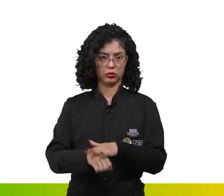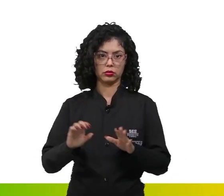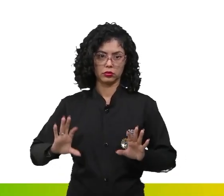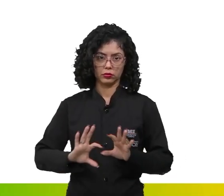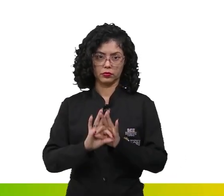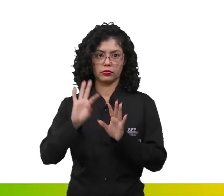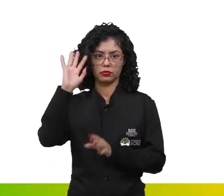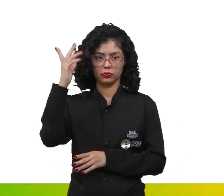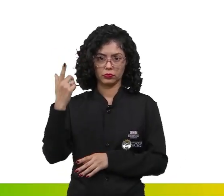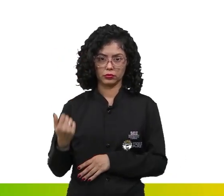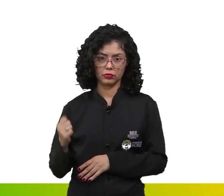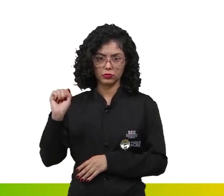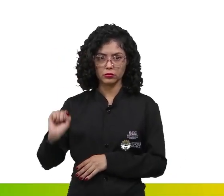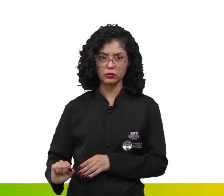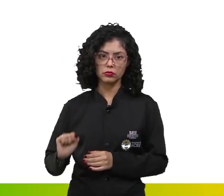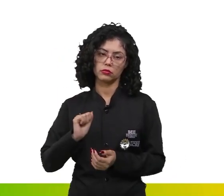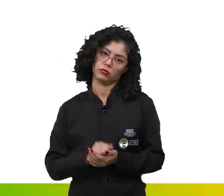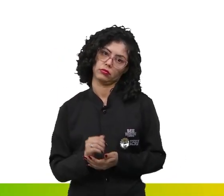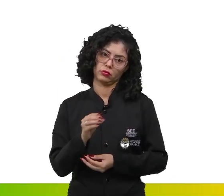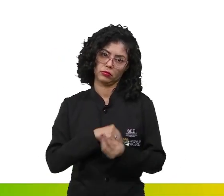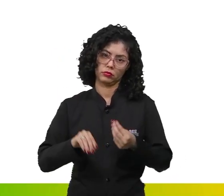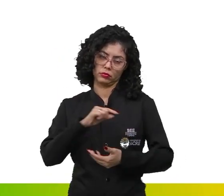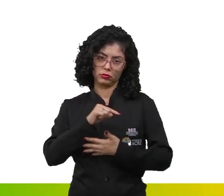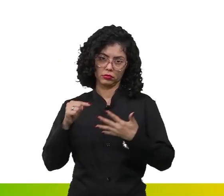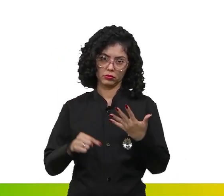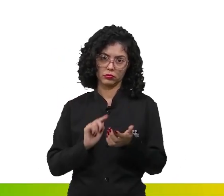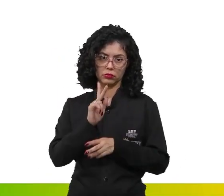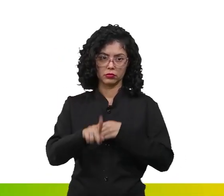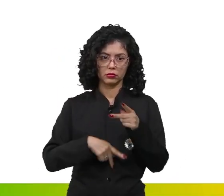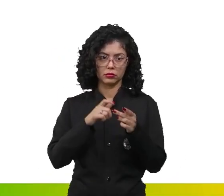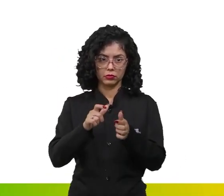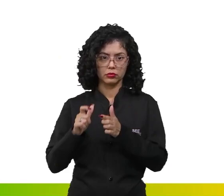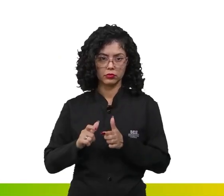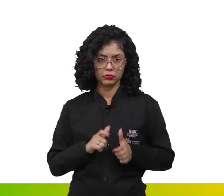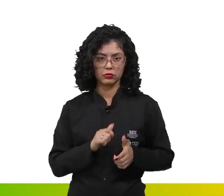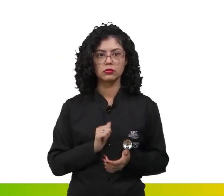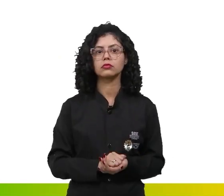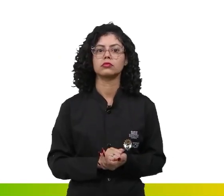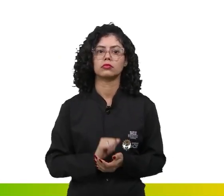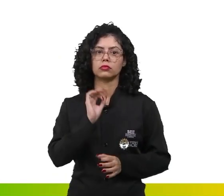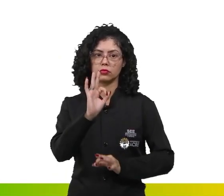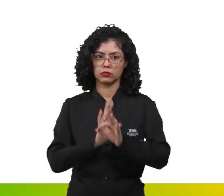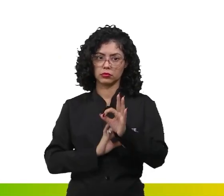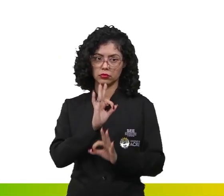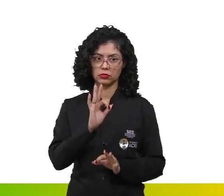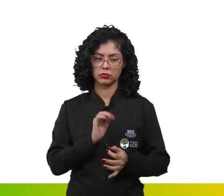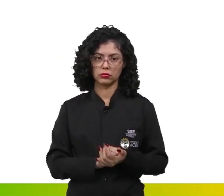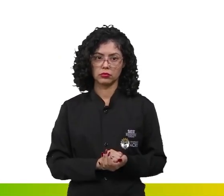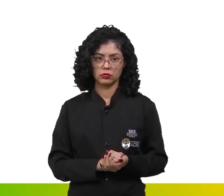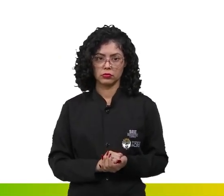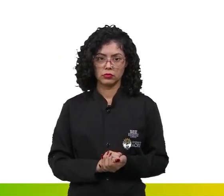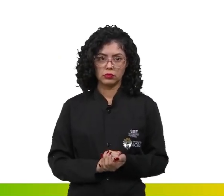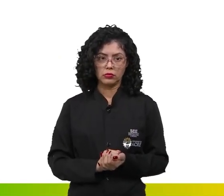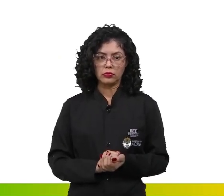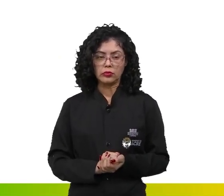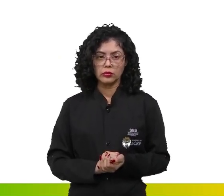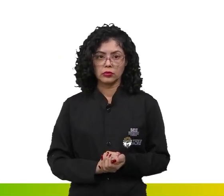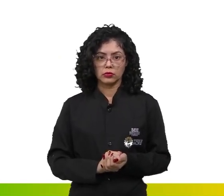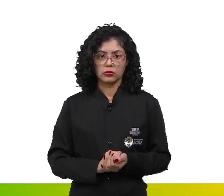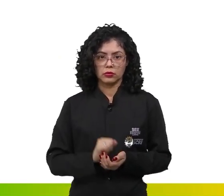racial instalado na África do Sul envolveu a maioria da população local, que eram os negros, e